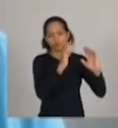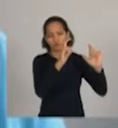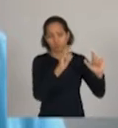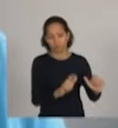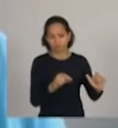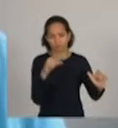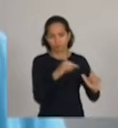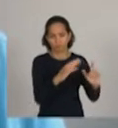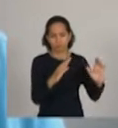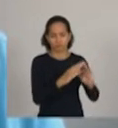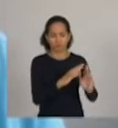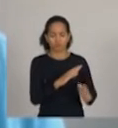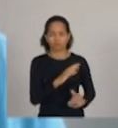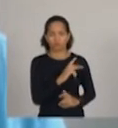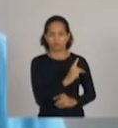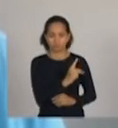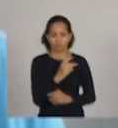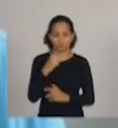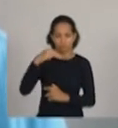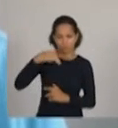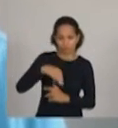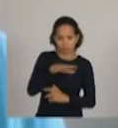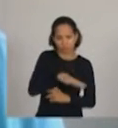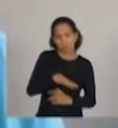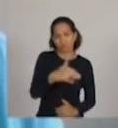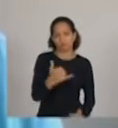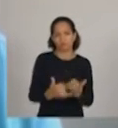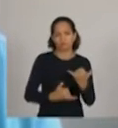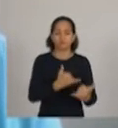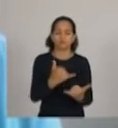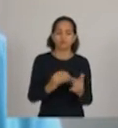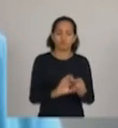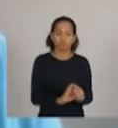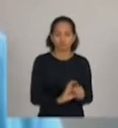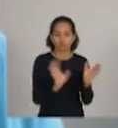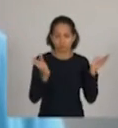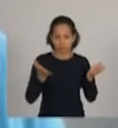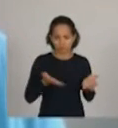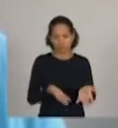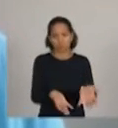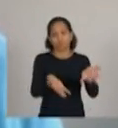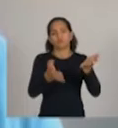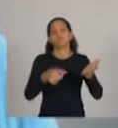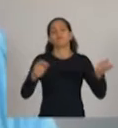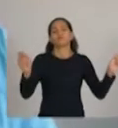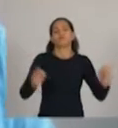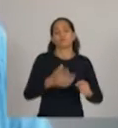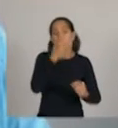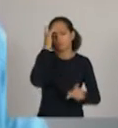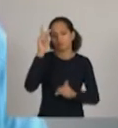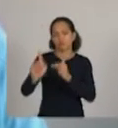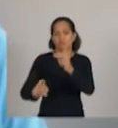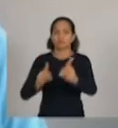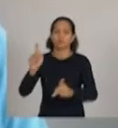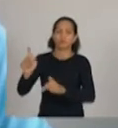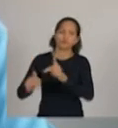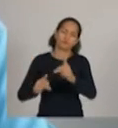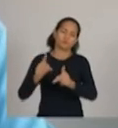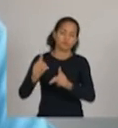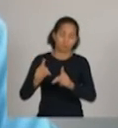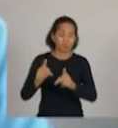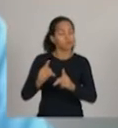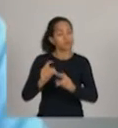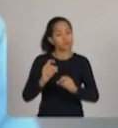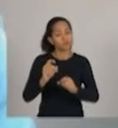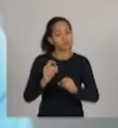destacamento da Polícia Militar na área de lazer, que será disponibilizada para a população no final do segundo semestre desse